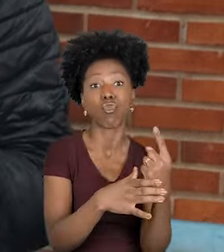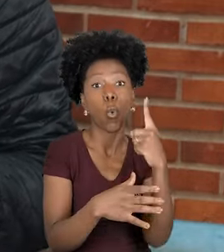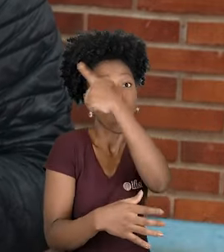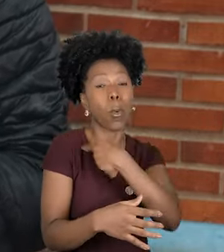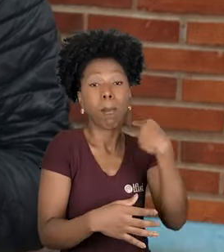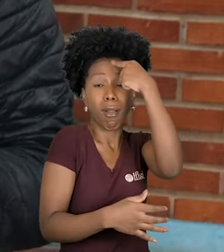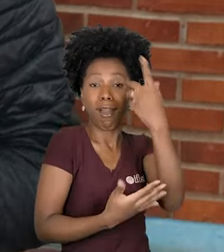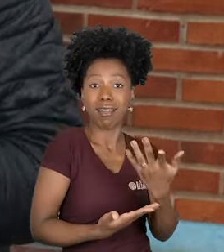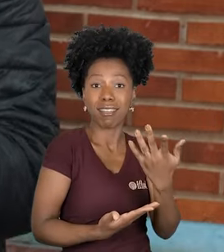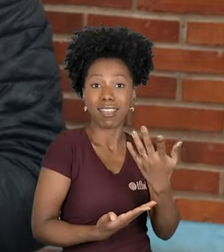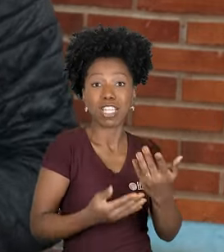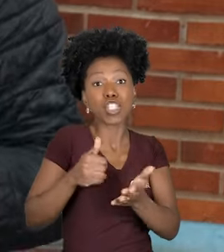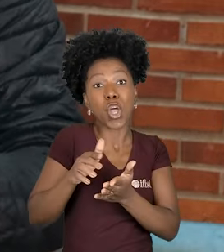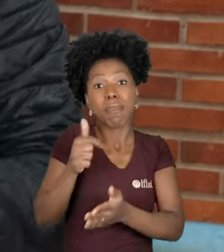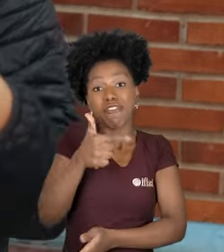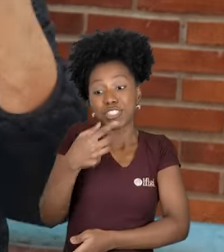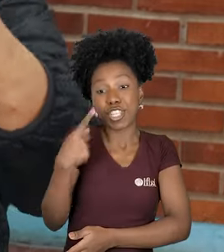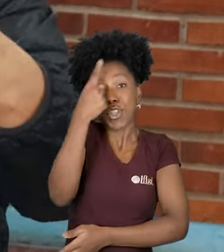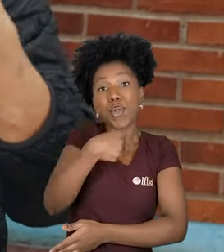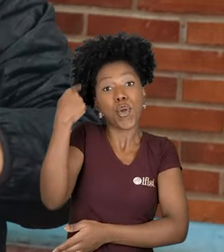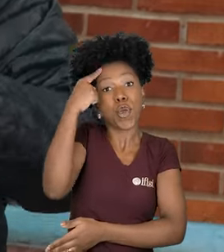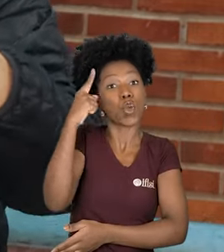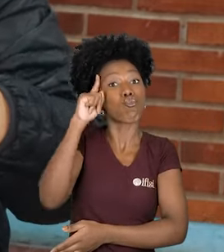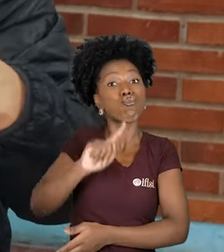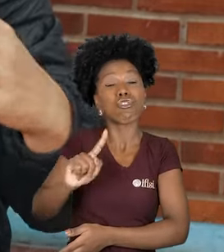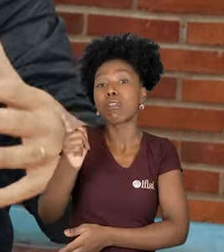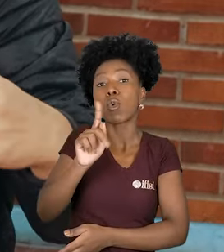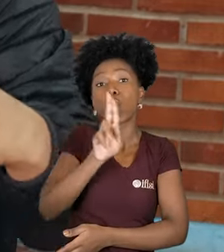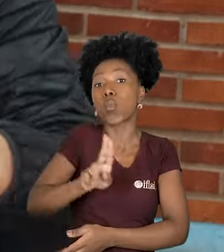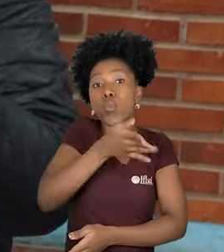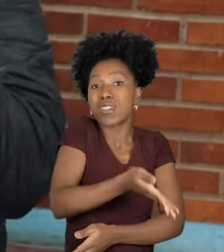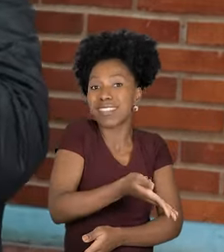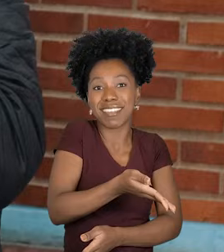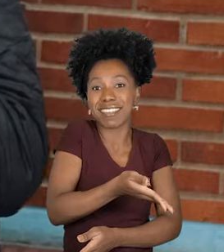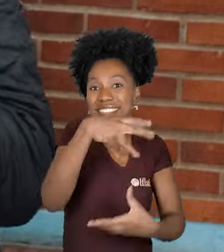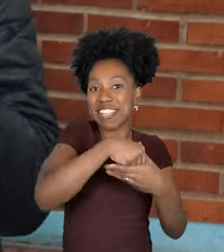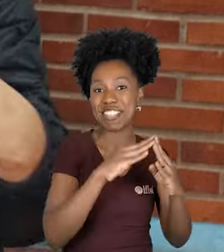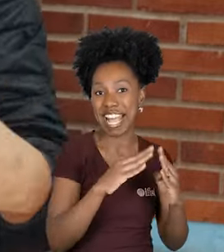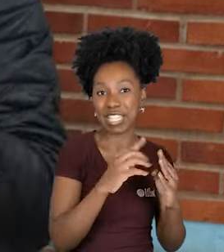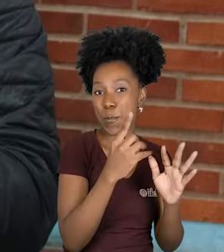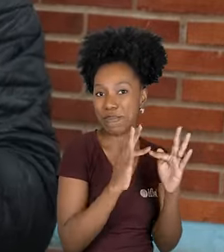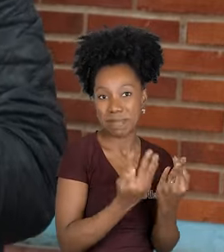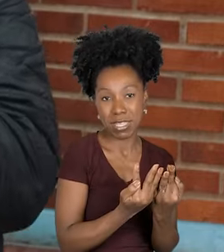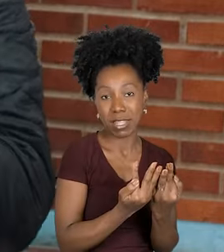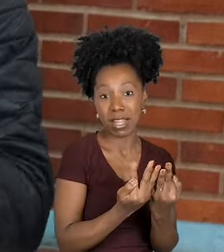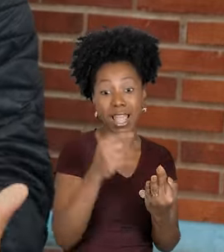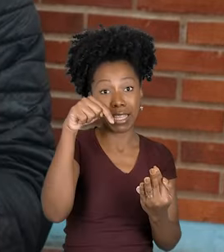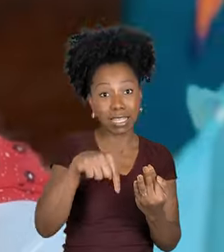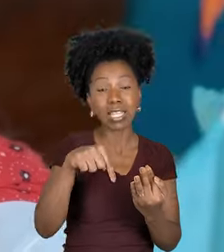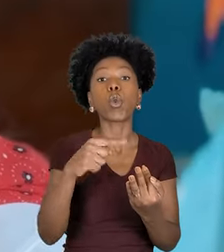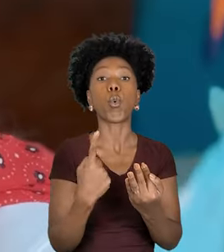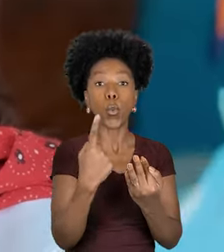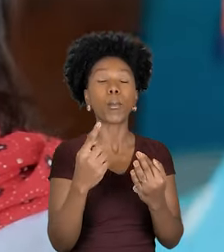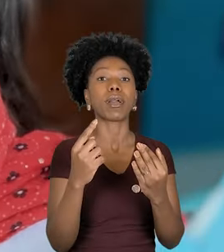máquina não é utilizada. Ao passo que aqui as máquinas eram utilizadas com uma organização pelas famílias no dia